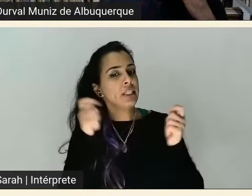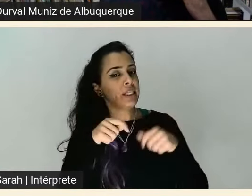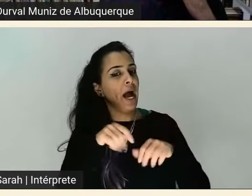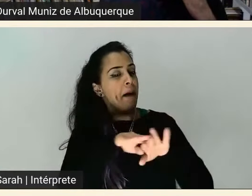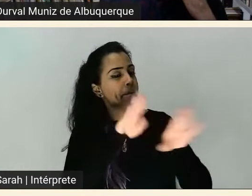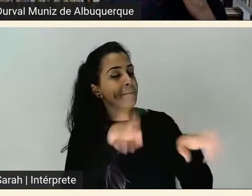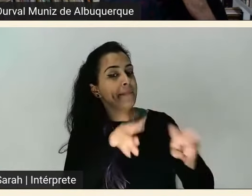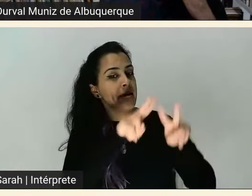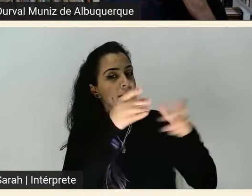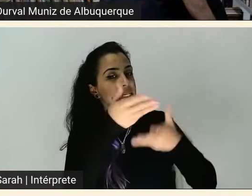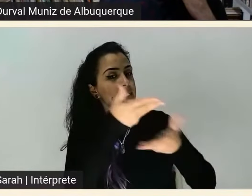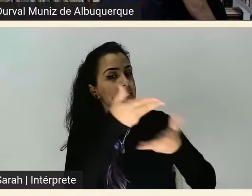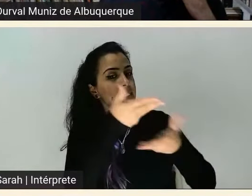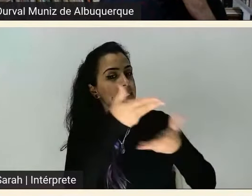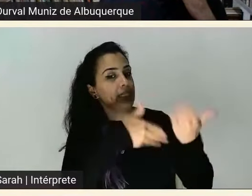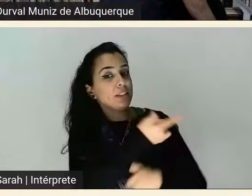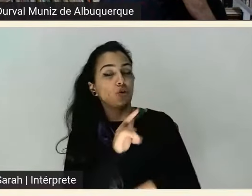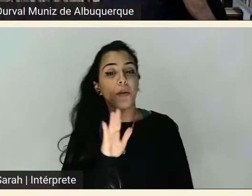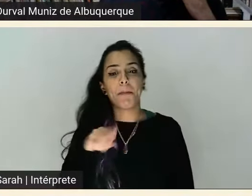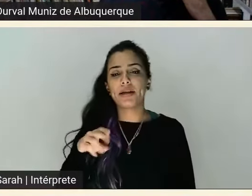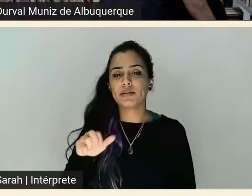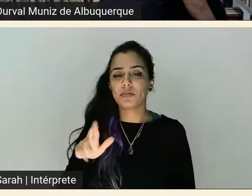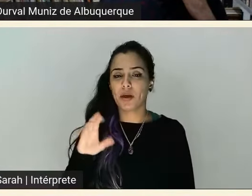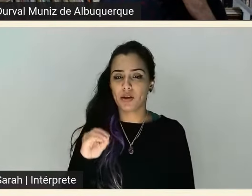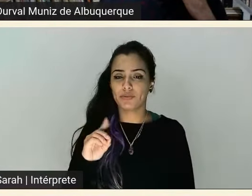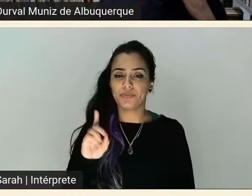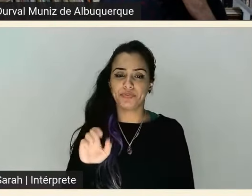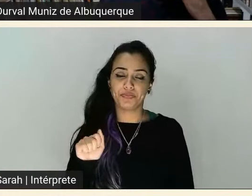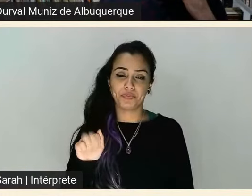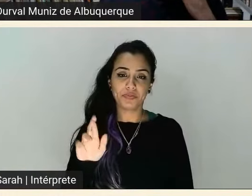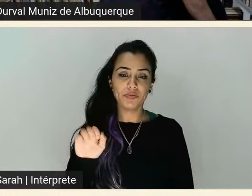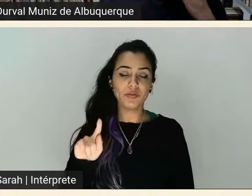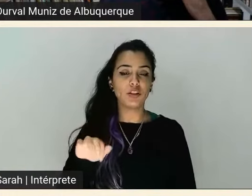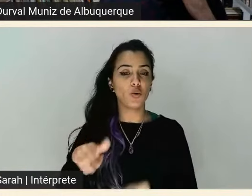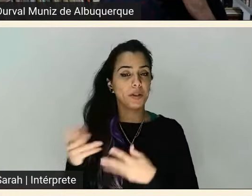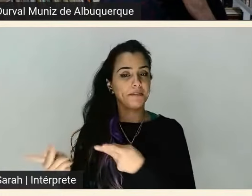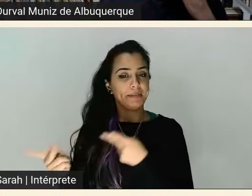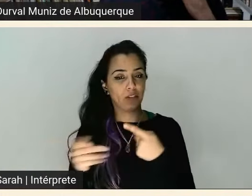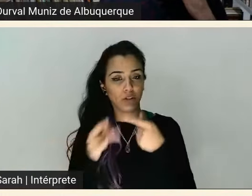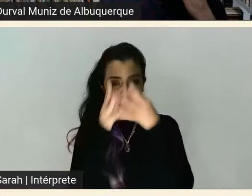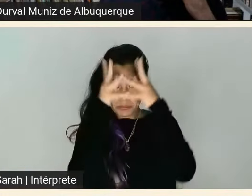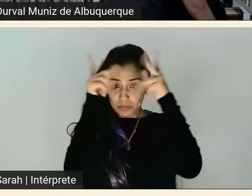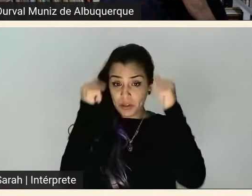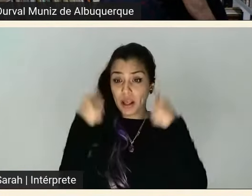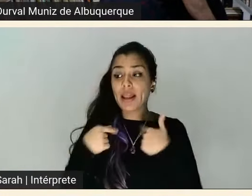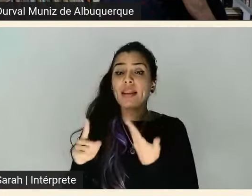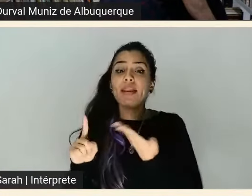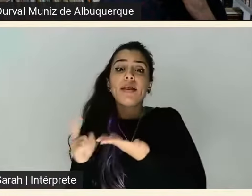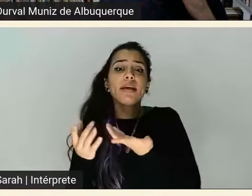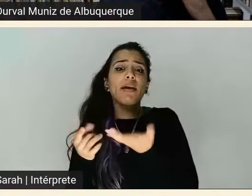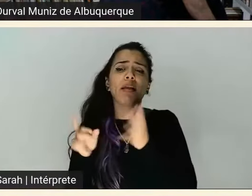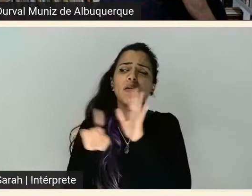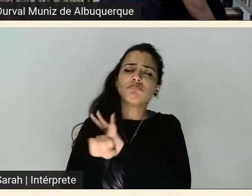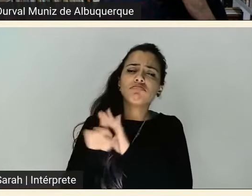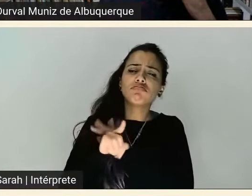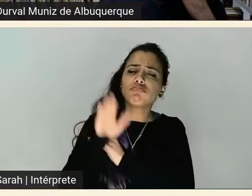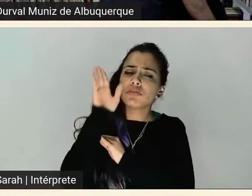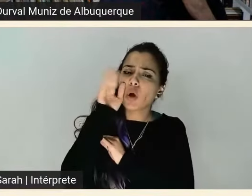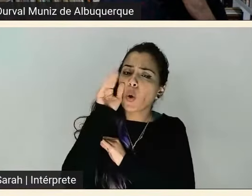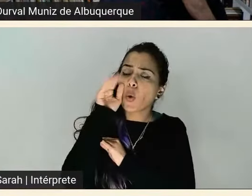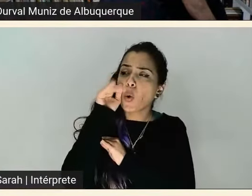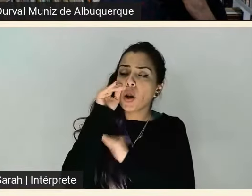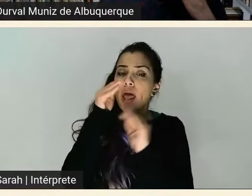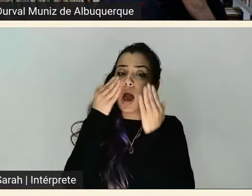Andrade, ele quando esteve na Amazônia, ele veio discutindo a questão do índio, né? Pensar o índio, e encontrou o negro na